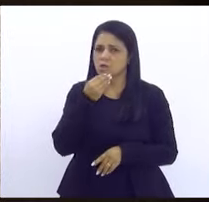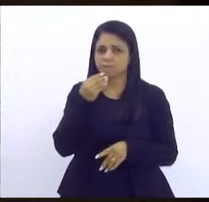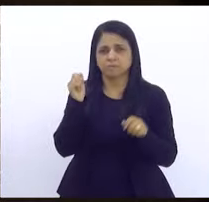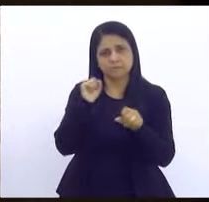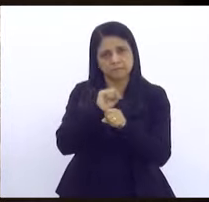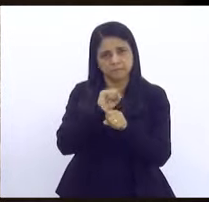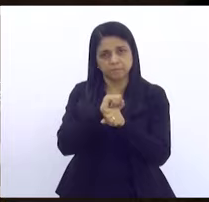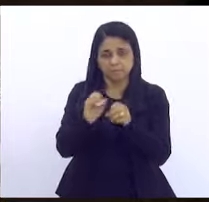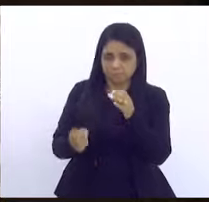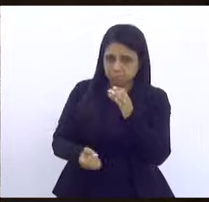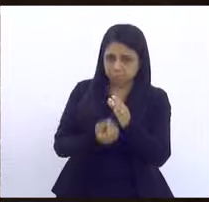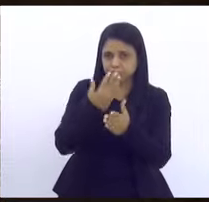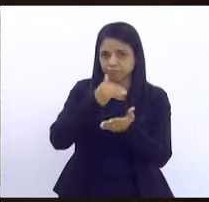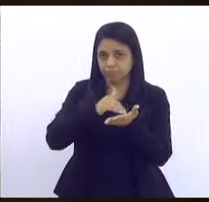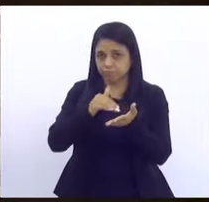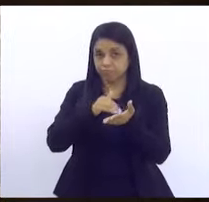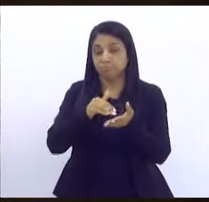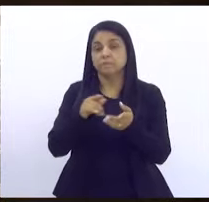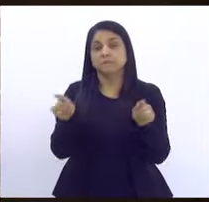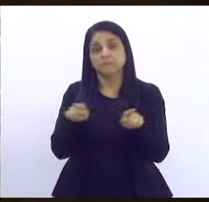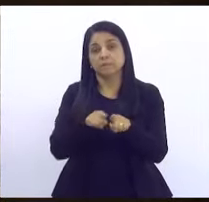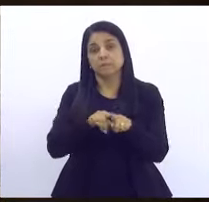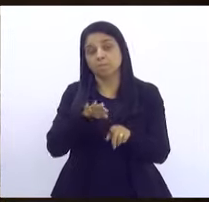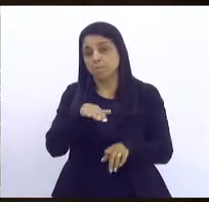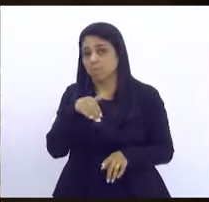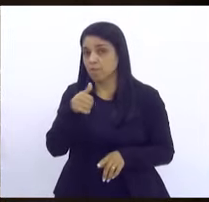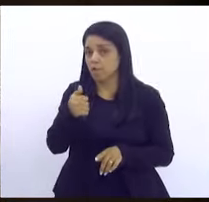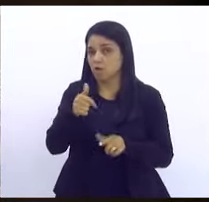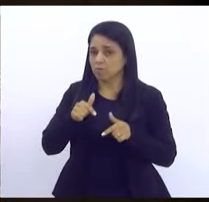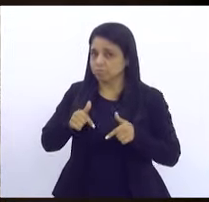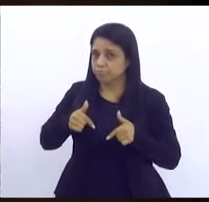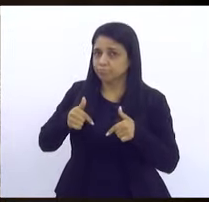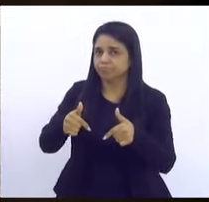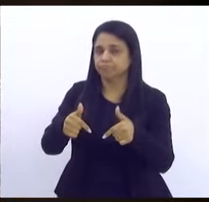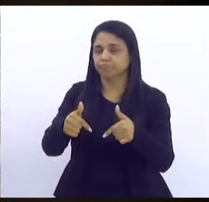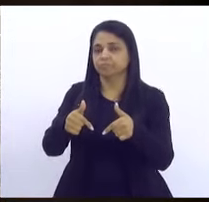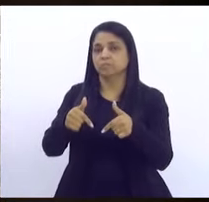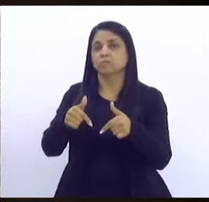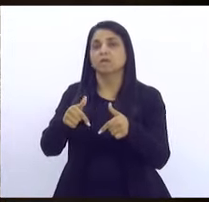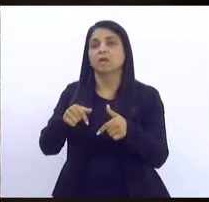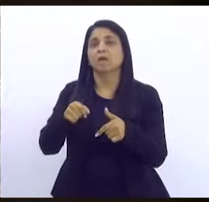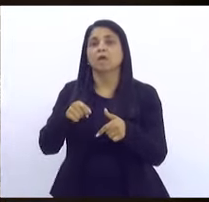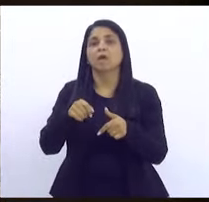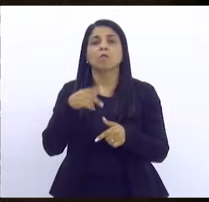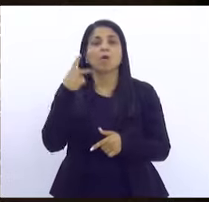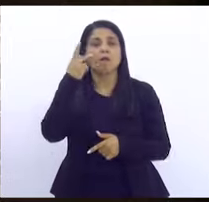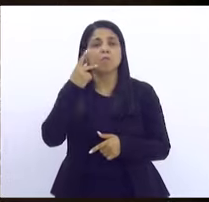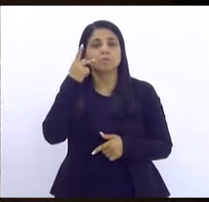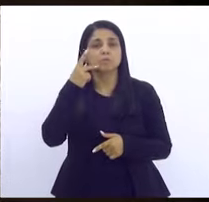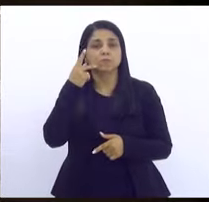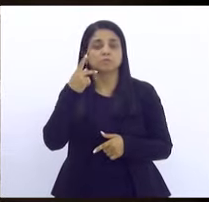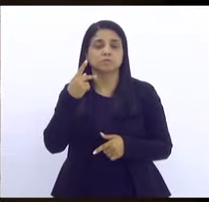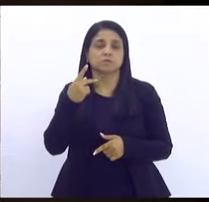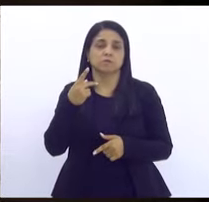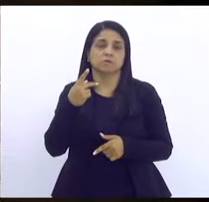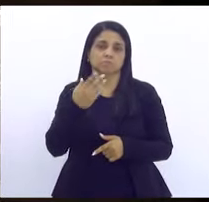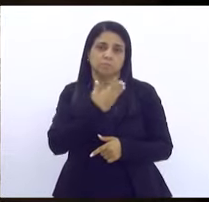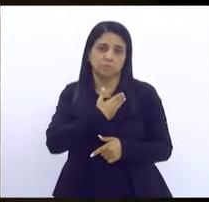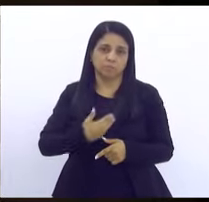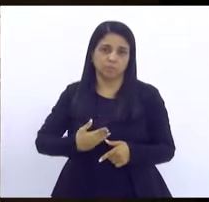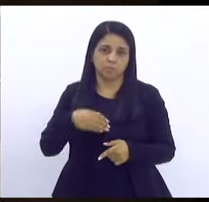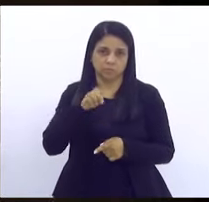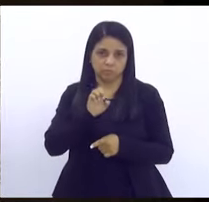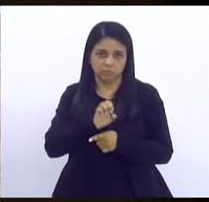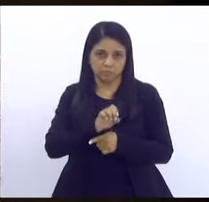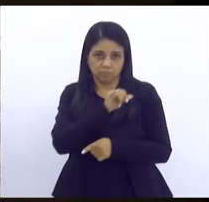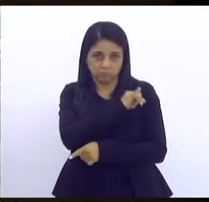com uma recriação como essa, a gente tenha melhor evidenciada qual vai ser a política pública do Estado do Rio de Janeiro. Porque